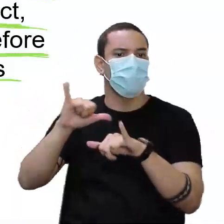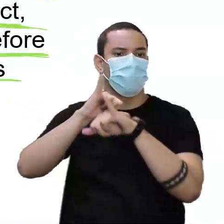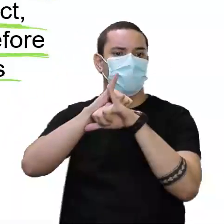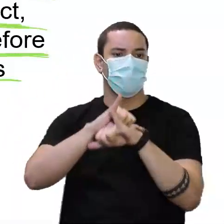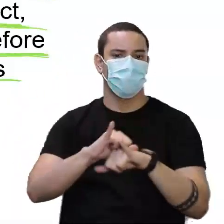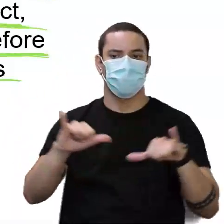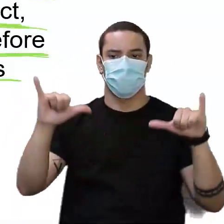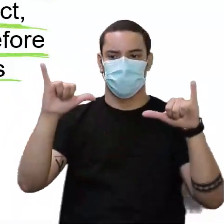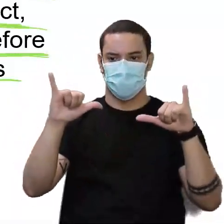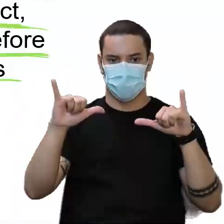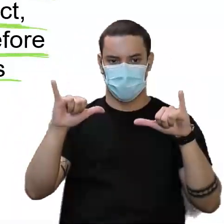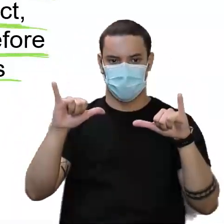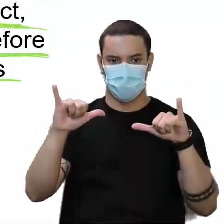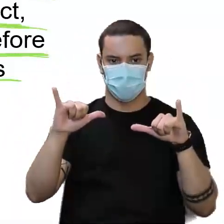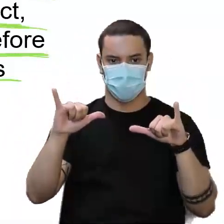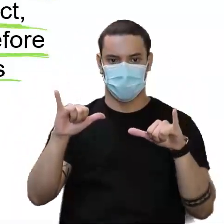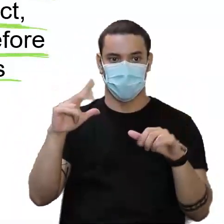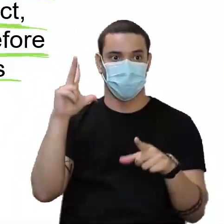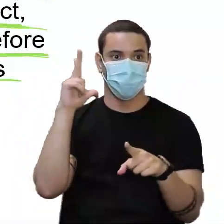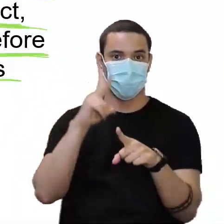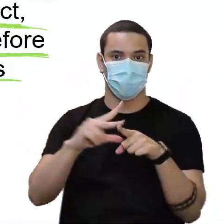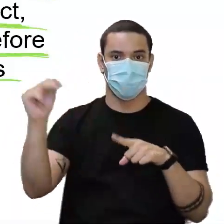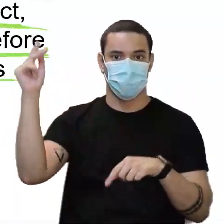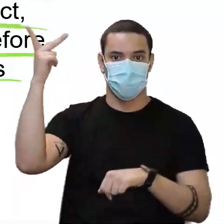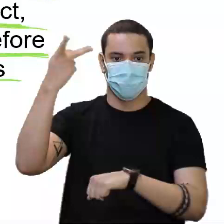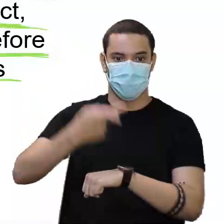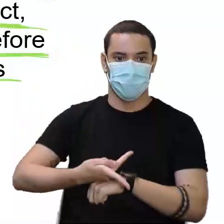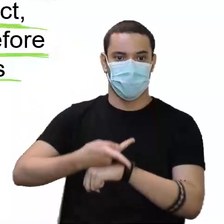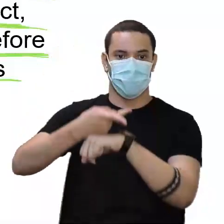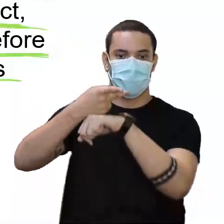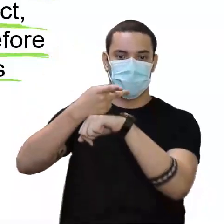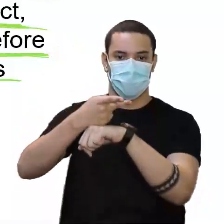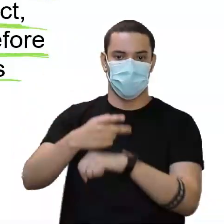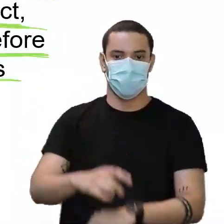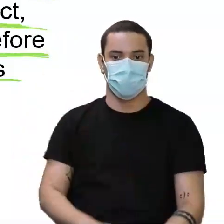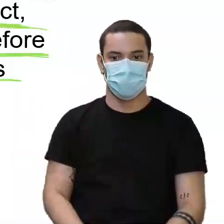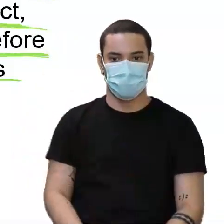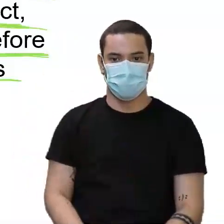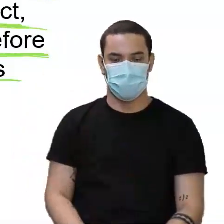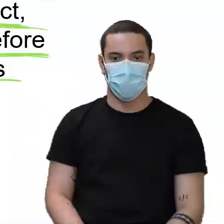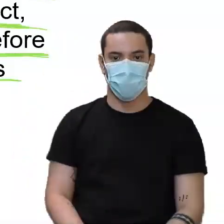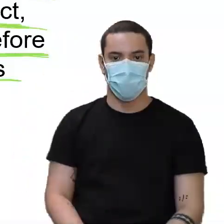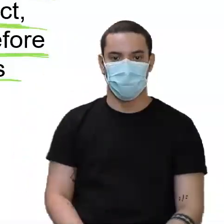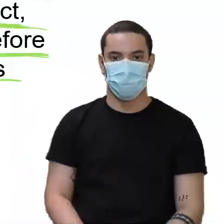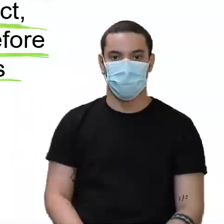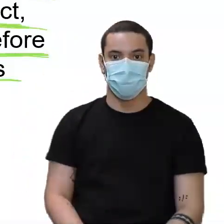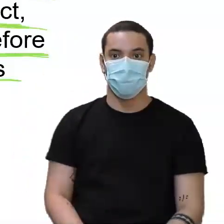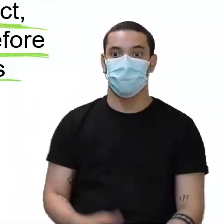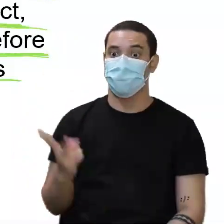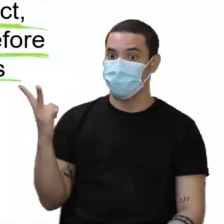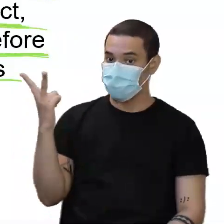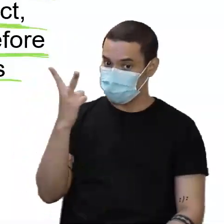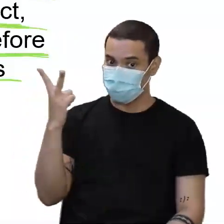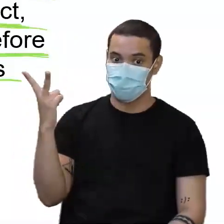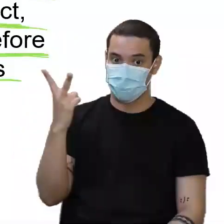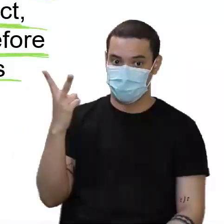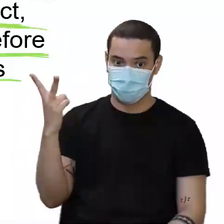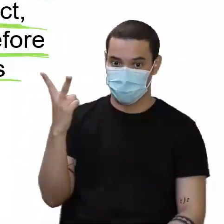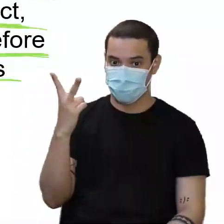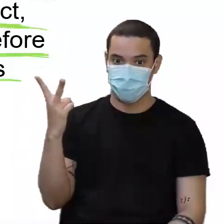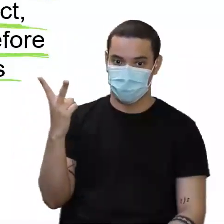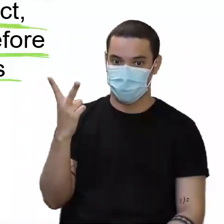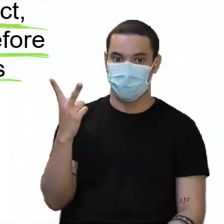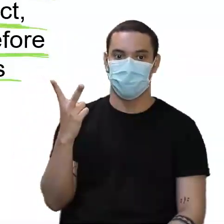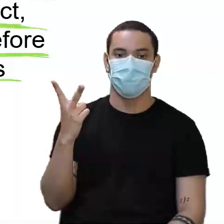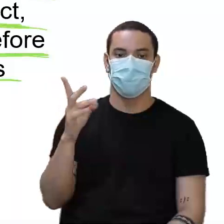anunciaram the winners, os vencedores. Danny and Emily won. Uhul, eu tô com uma coisa